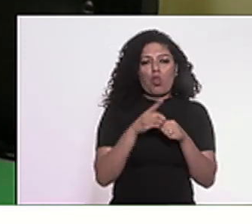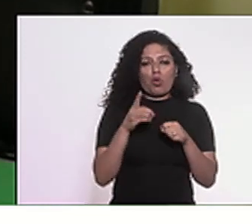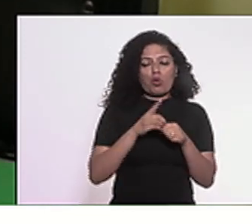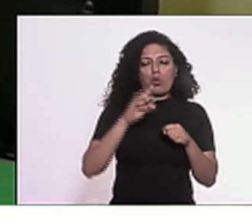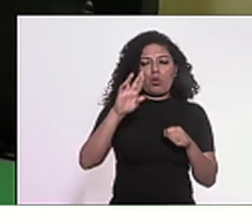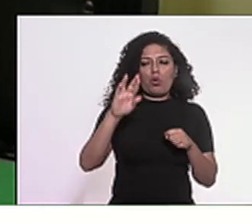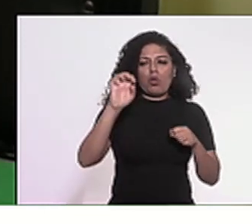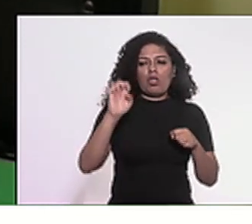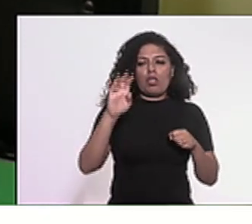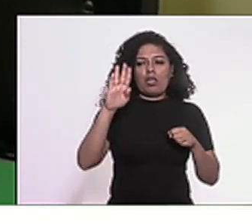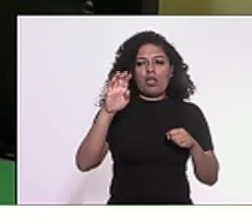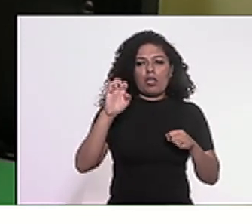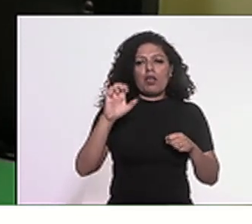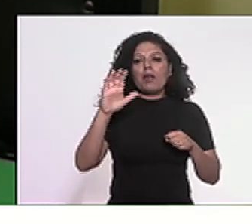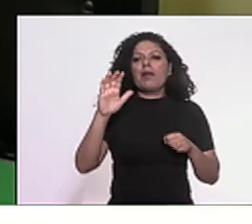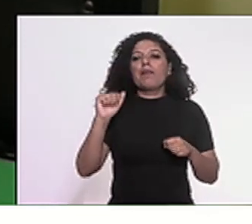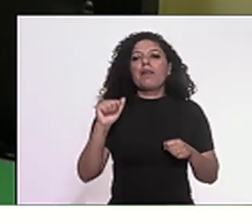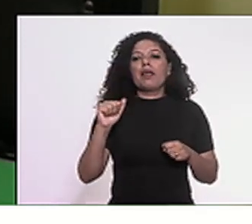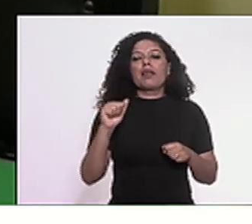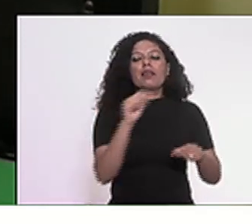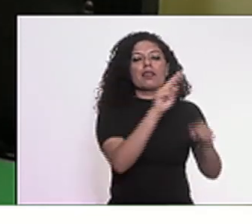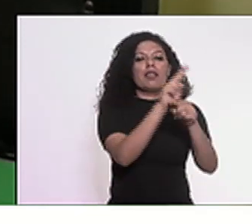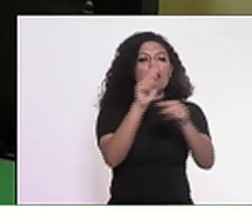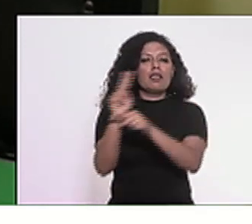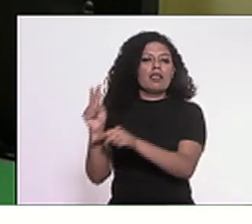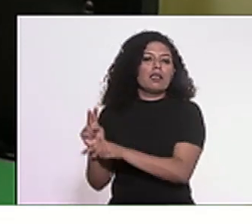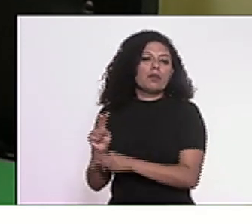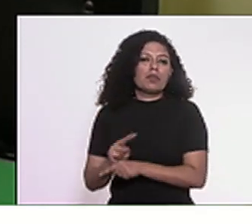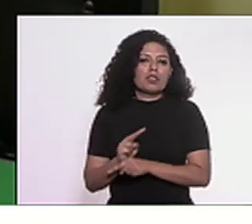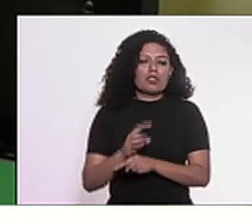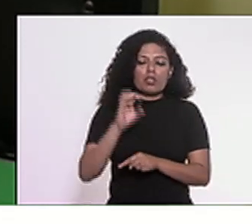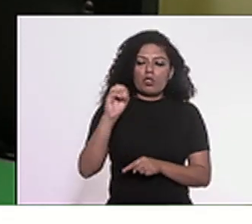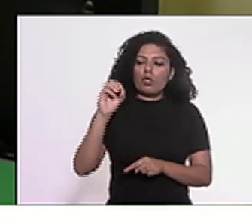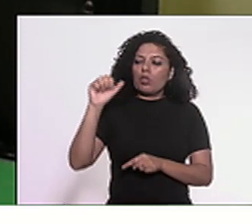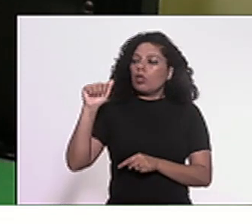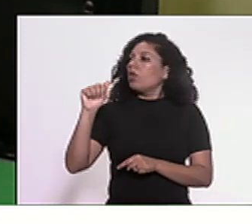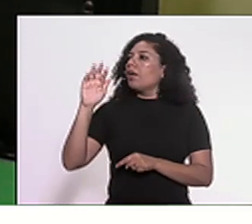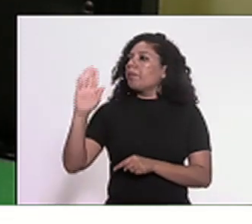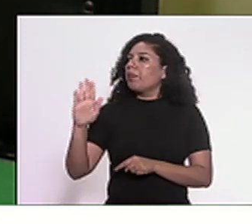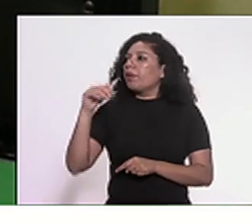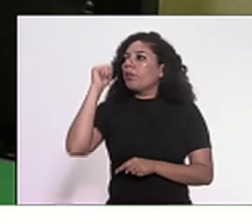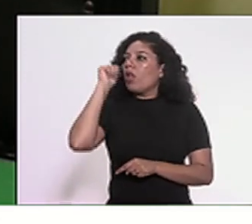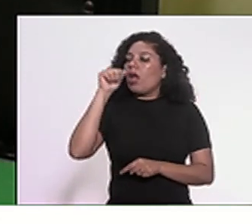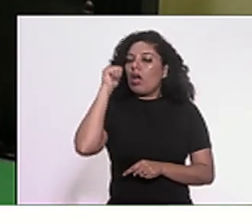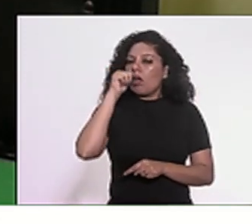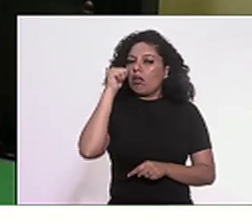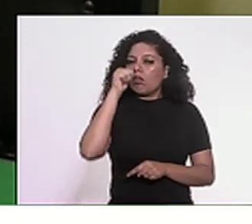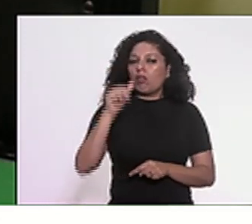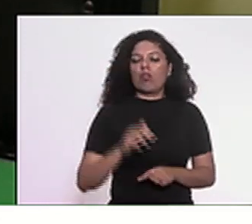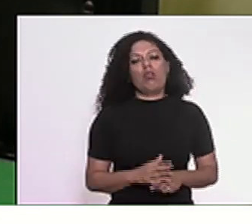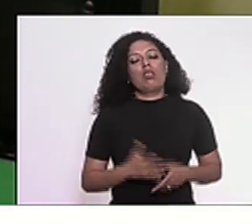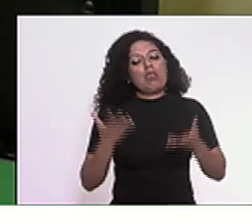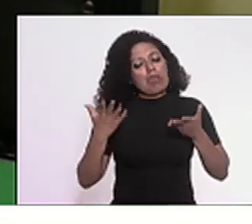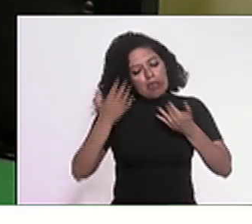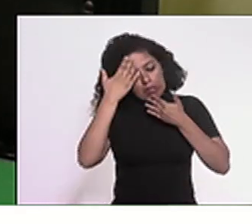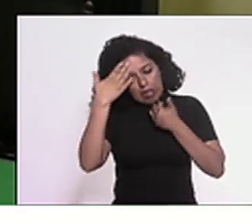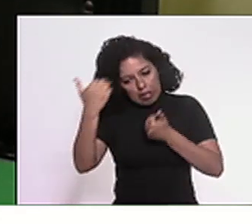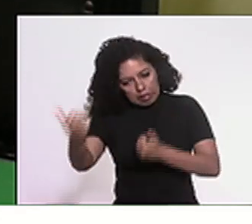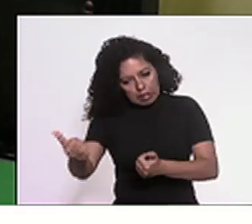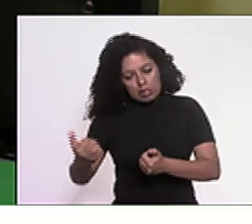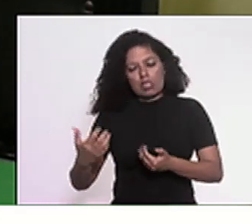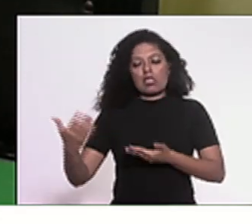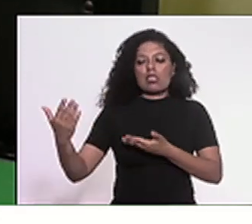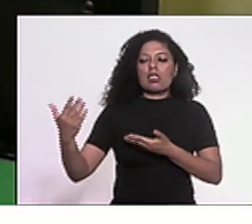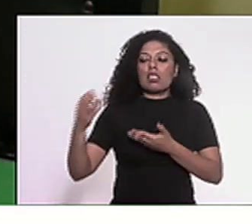Rebeca. Ela é representante aqui da OAB Mulher. Quero agradecer a presença